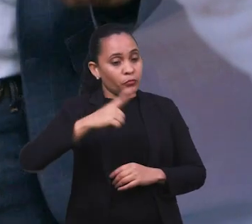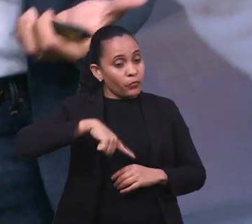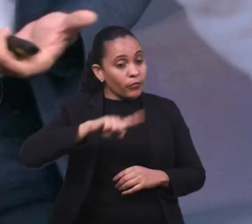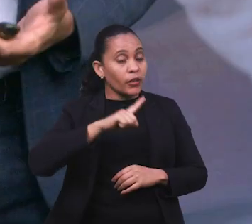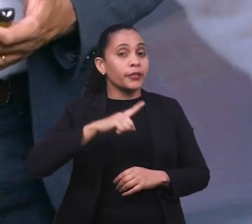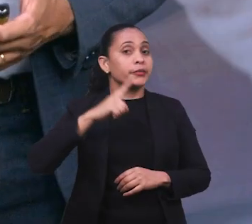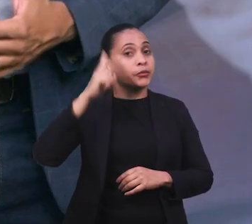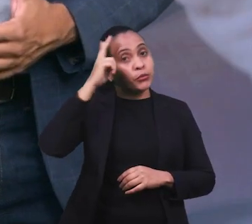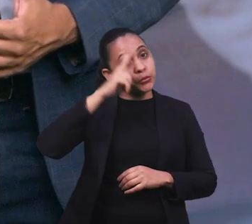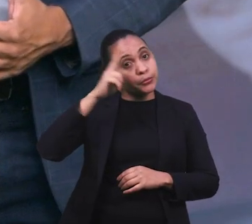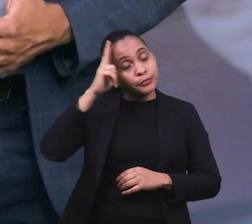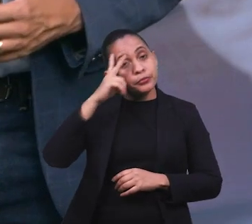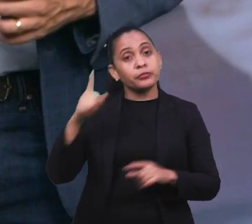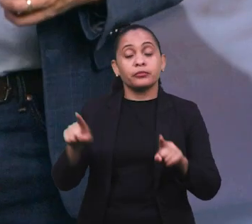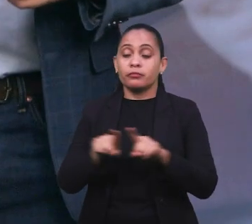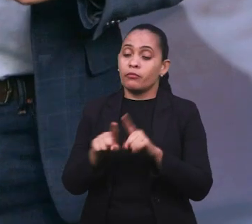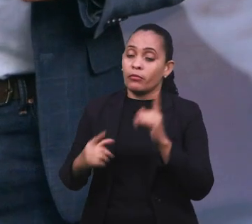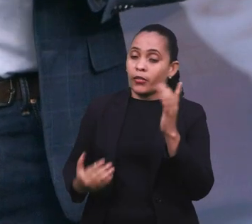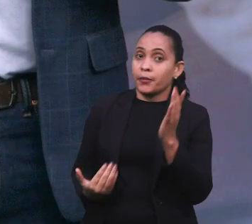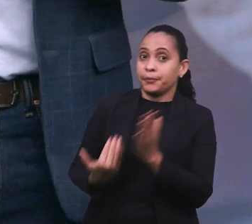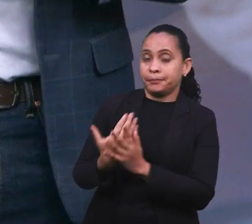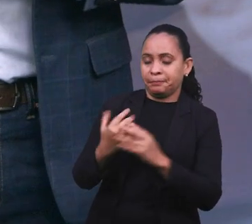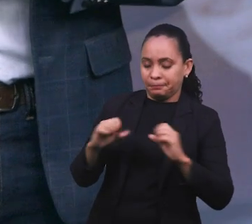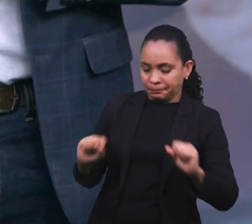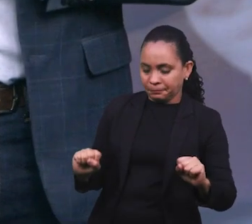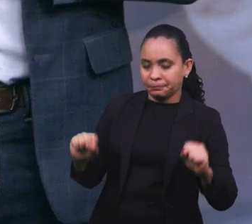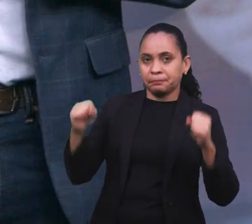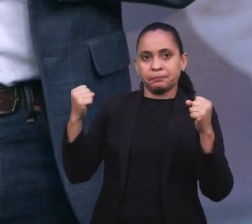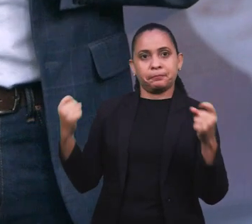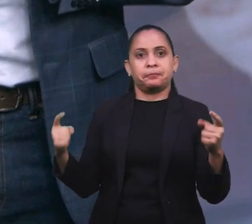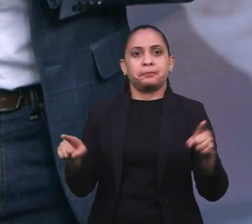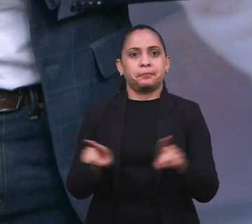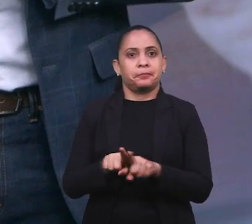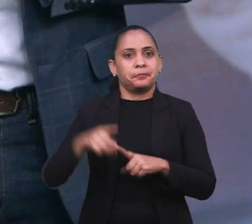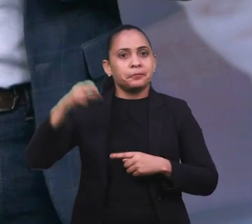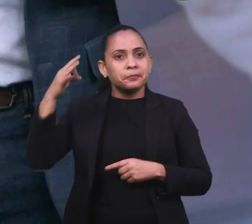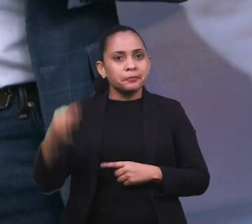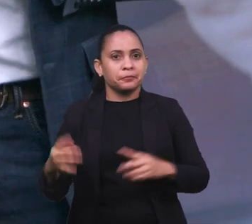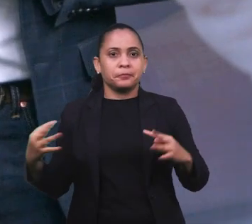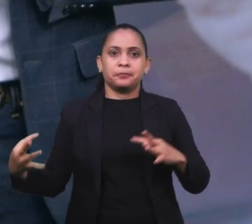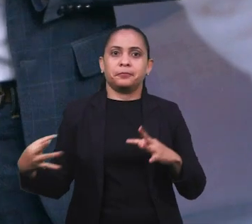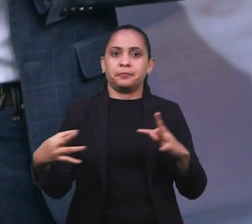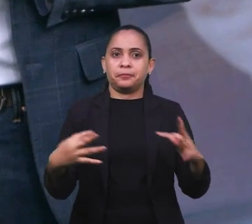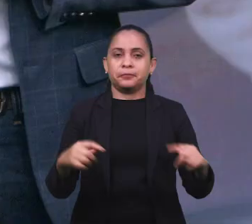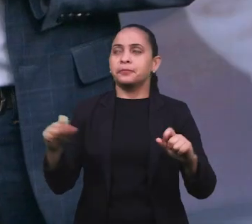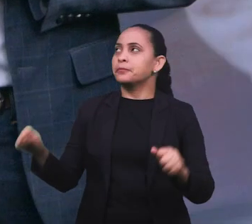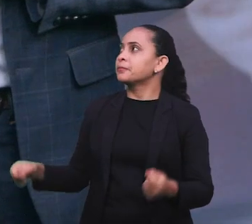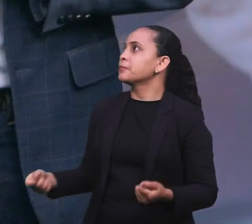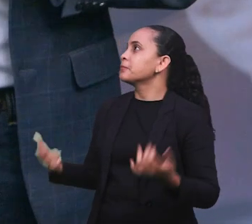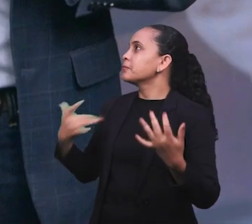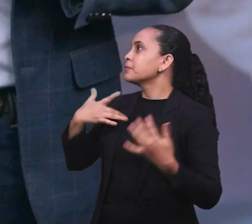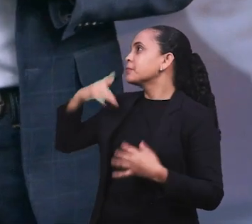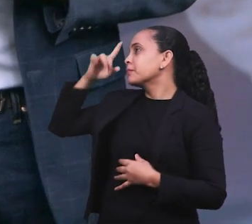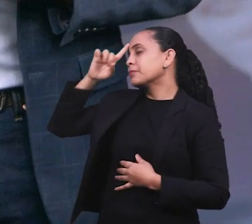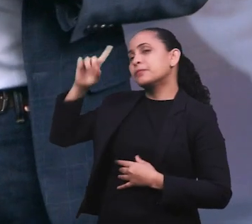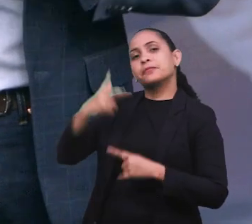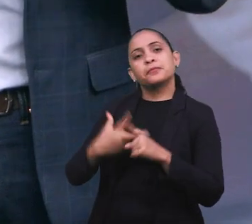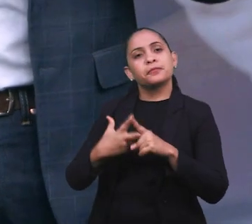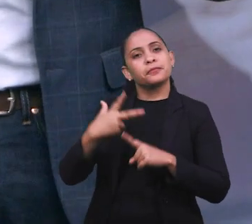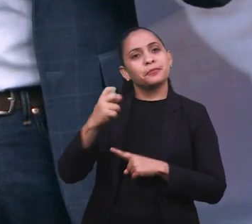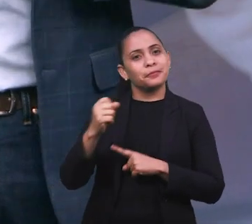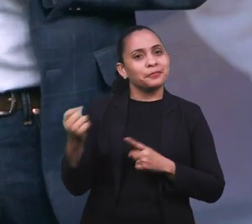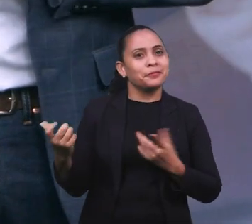suas trajetórias de aprovação, o seu esforço, mas com certeza todos eles dedicaram ao Senhor essa